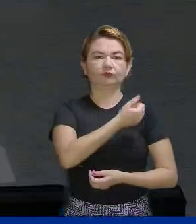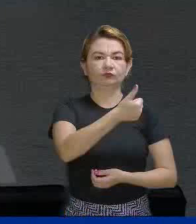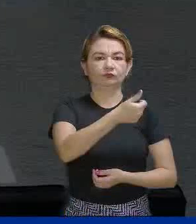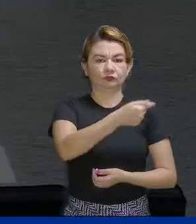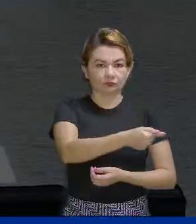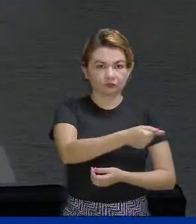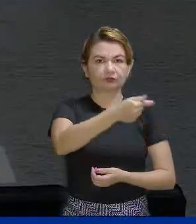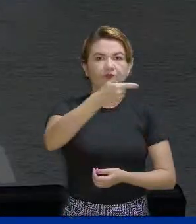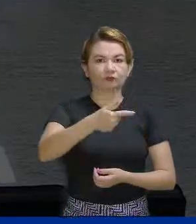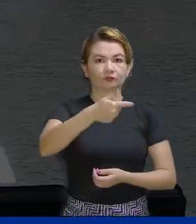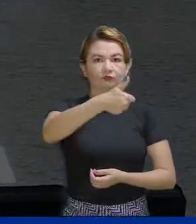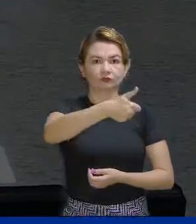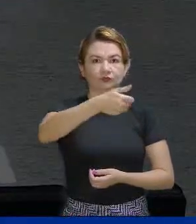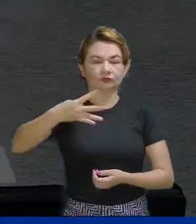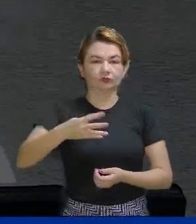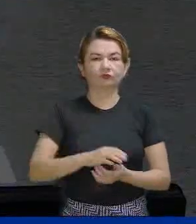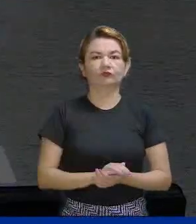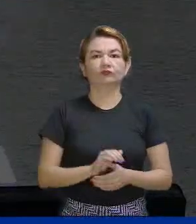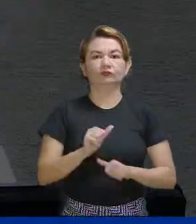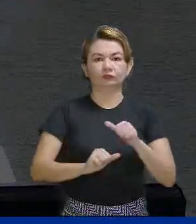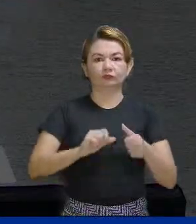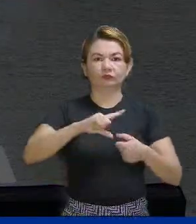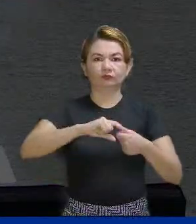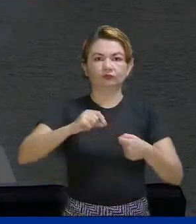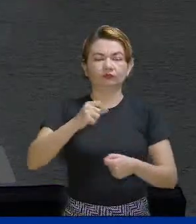7214, que alterou o artigo 17 da resolução